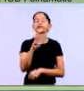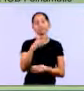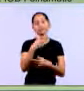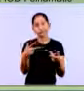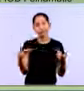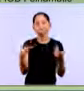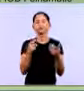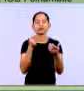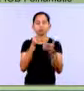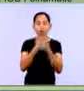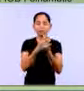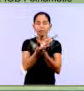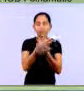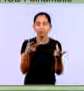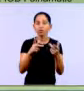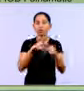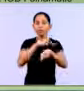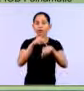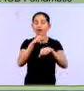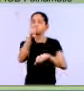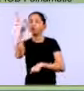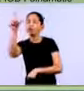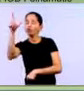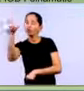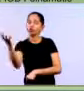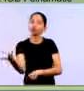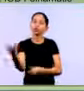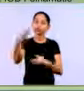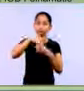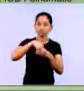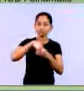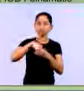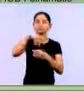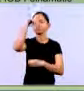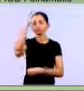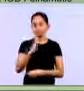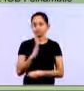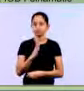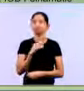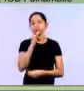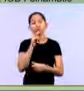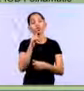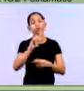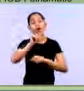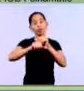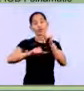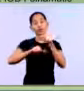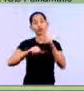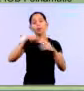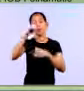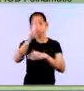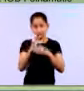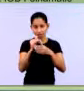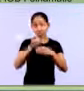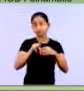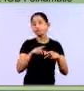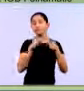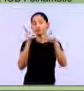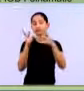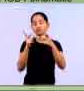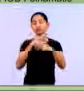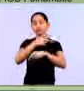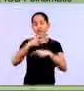a entrada de produtos no Estado brasileiro. O imposto de exportação, que versa sobre a saída de